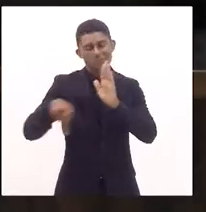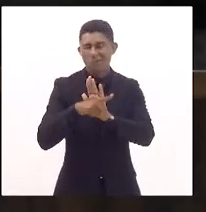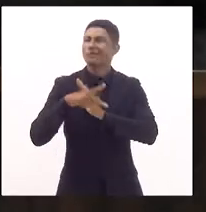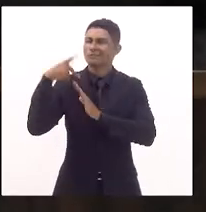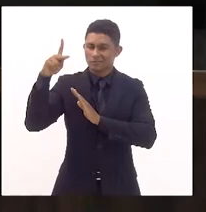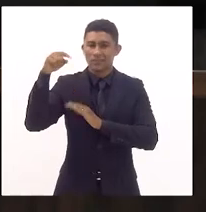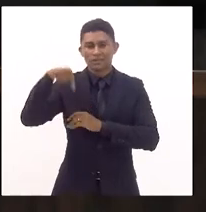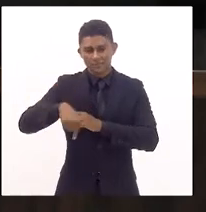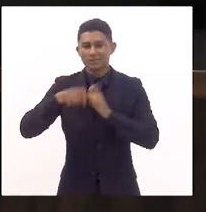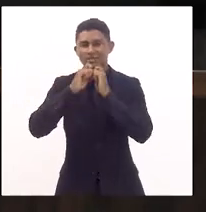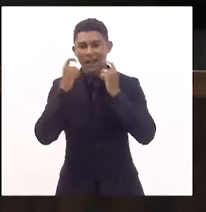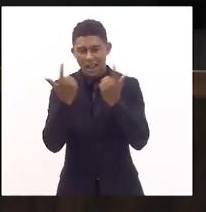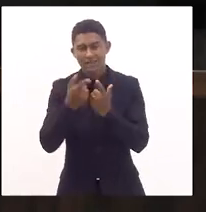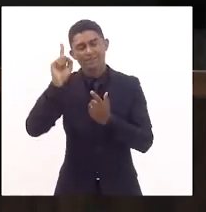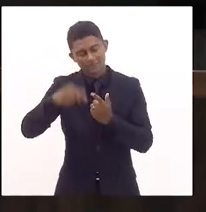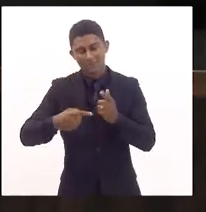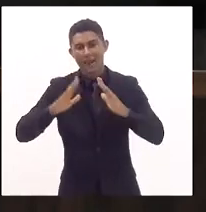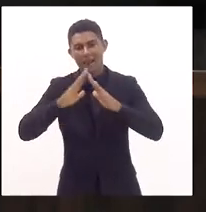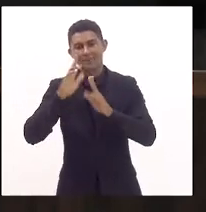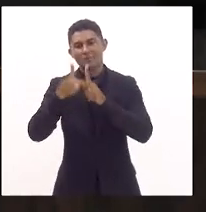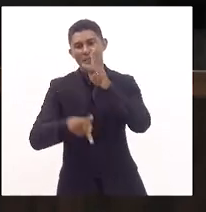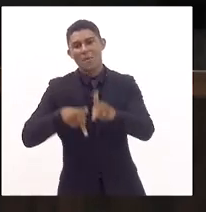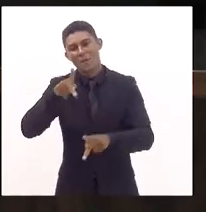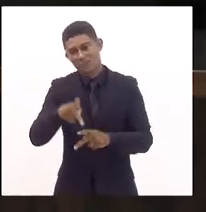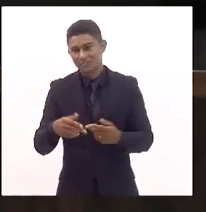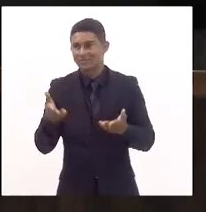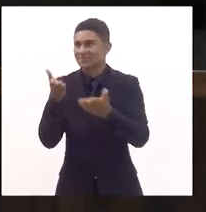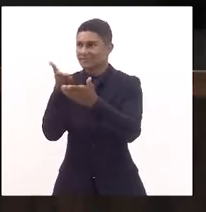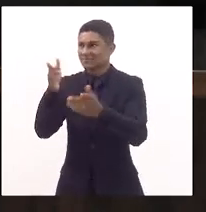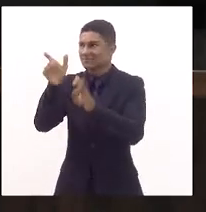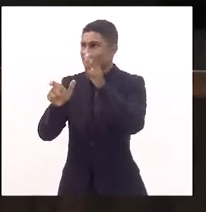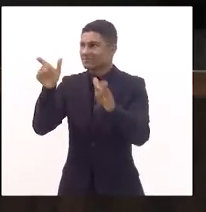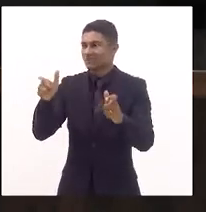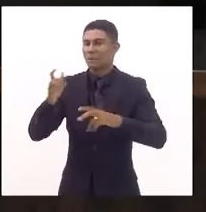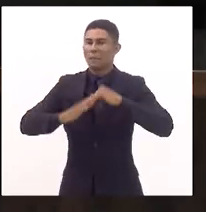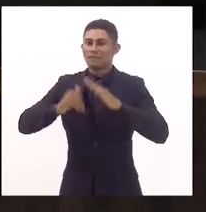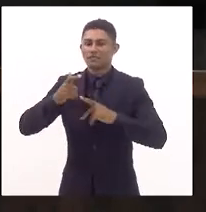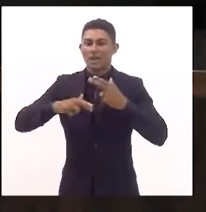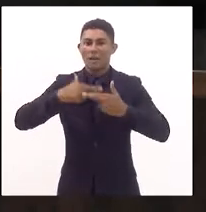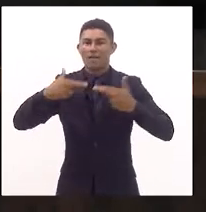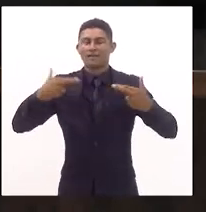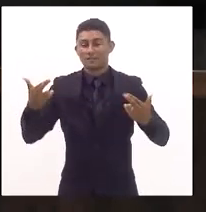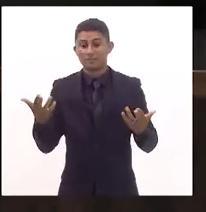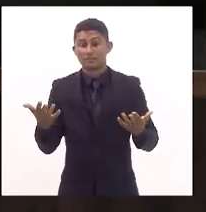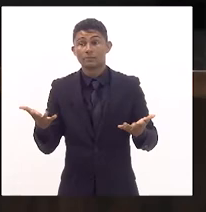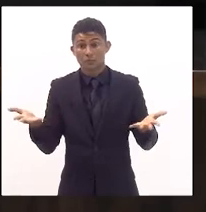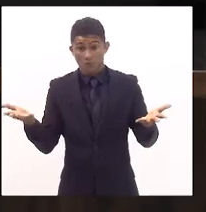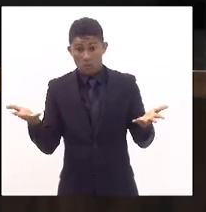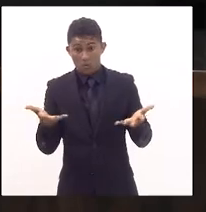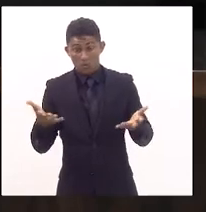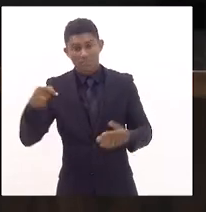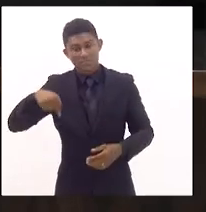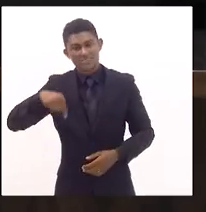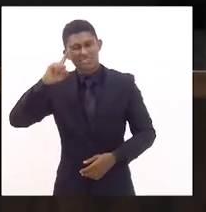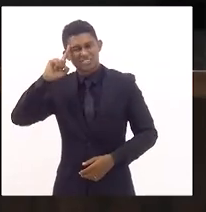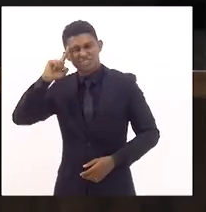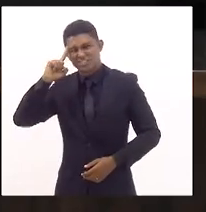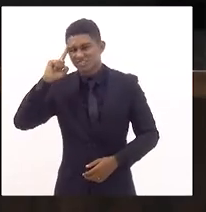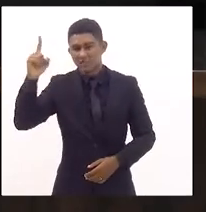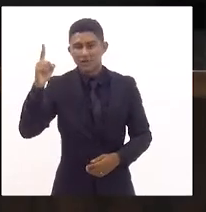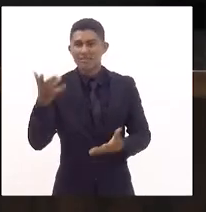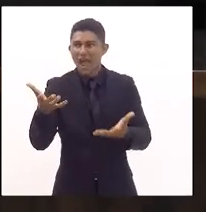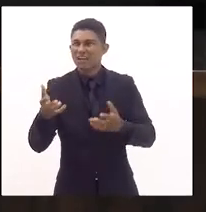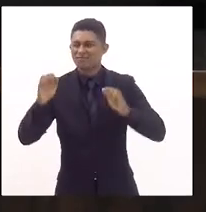parlamento é a casa do povo, é a casa dos catadores e catadoras, e que o nosso dia pode ser cada vez mais